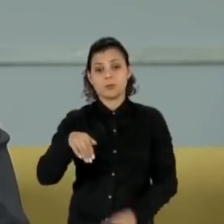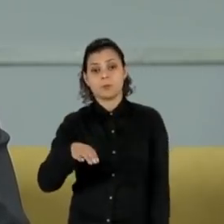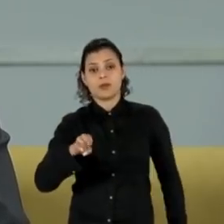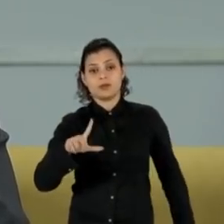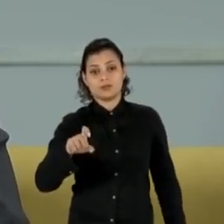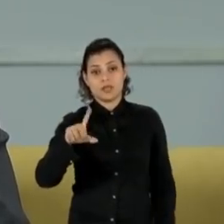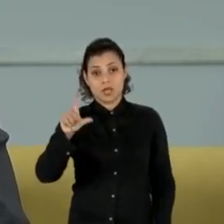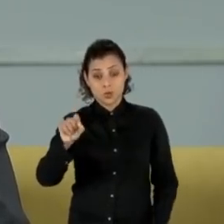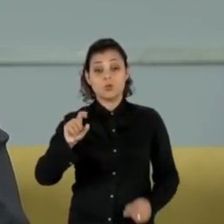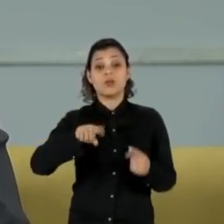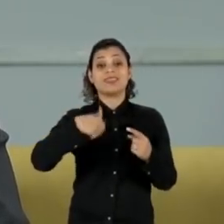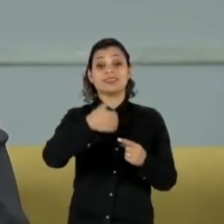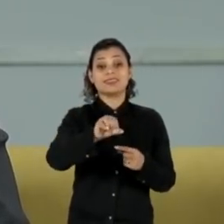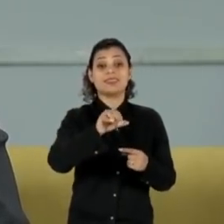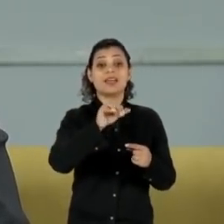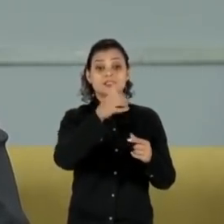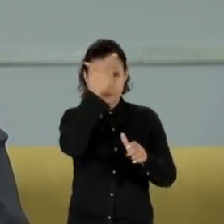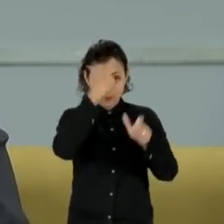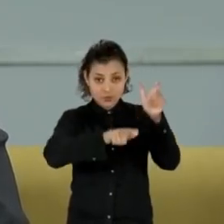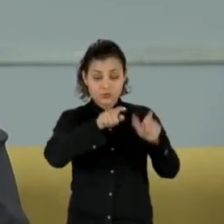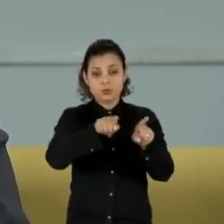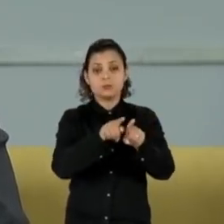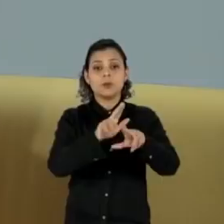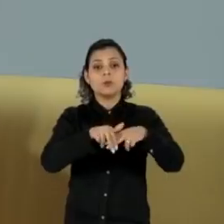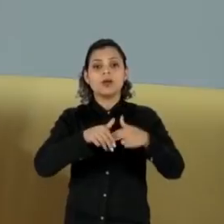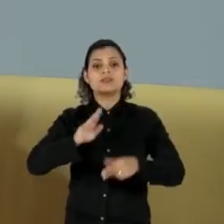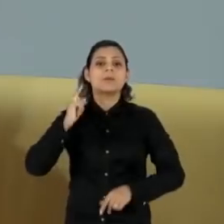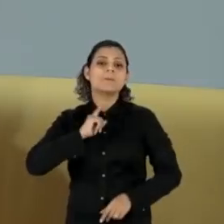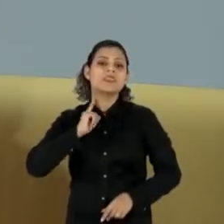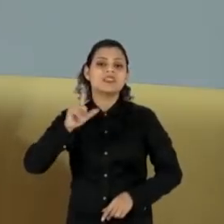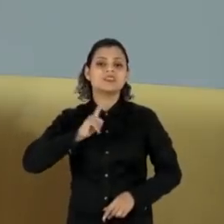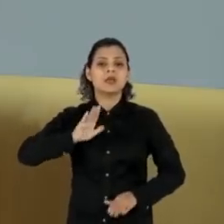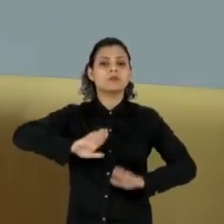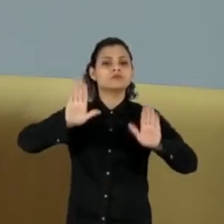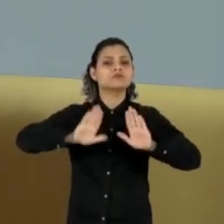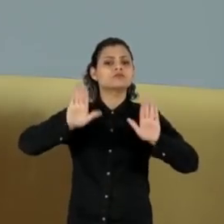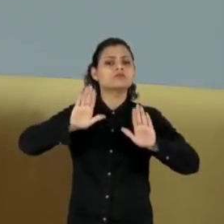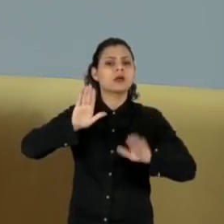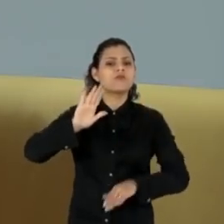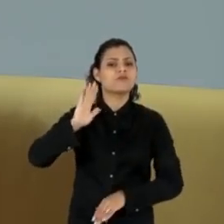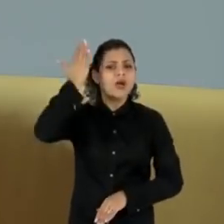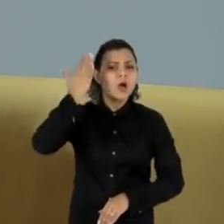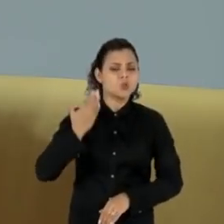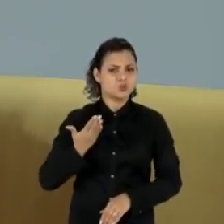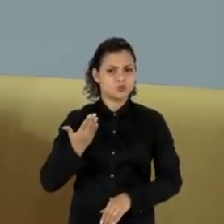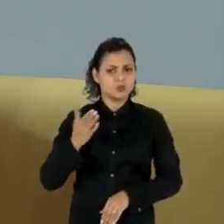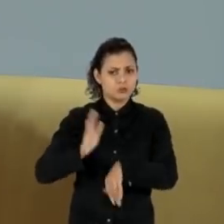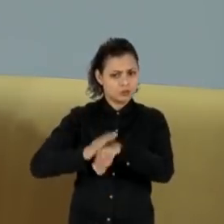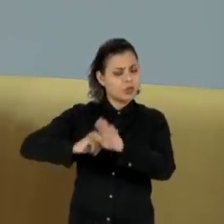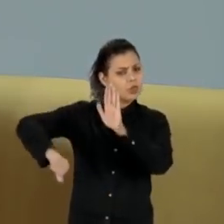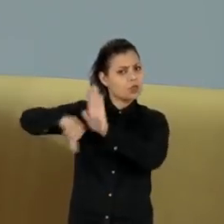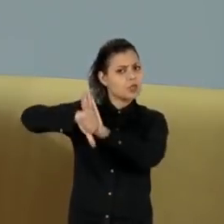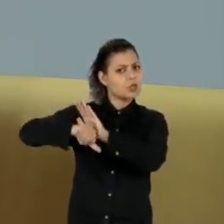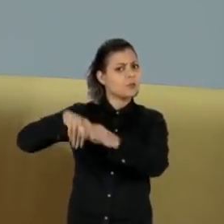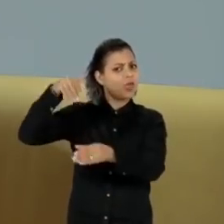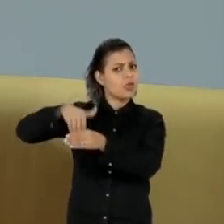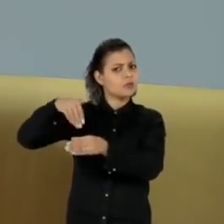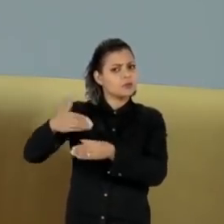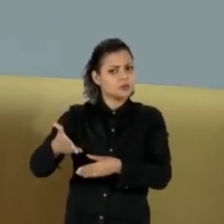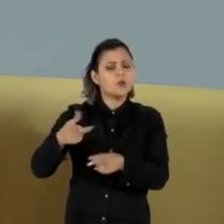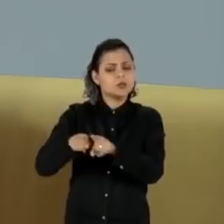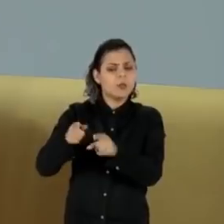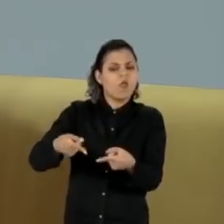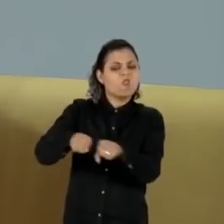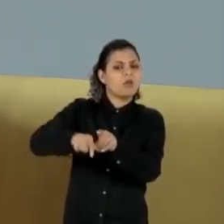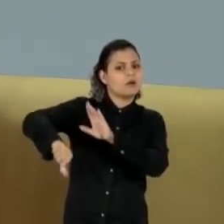mais dez pessoas não querem que o sobre candidaturas laranjas minas gerais o ministro foi indiciado por crime eleitoral e também por associação